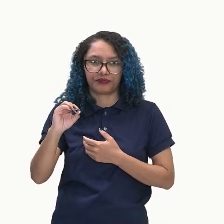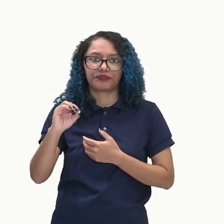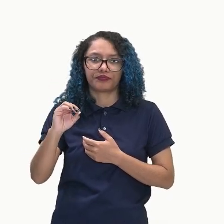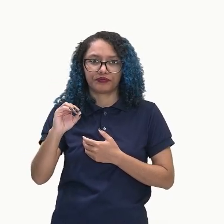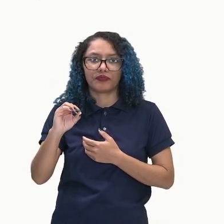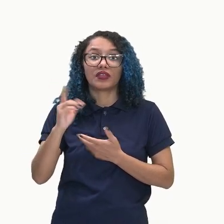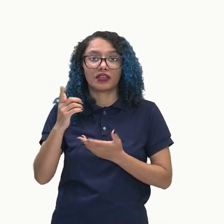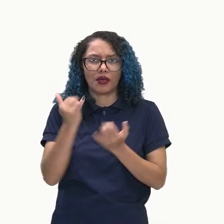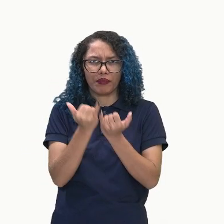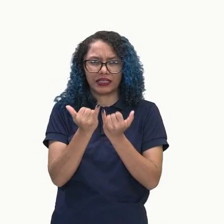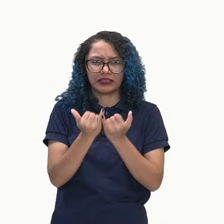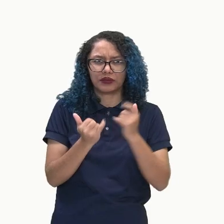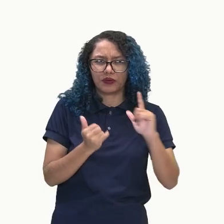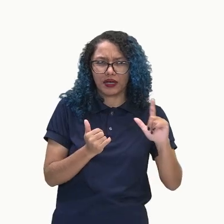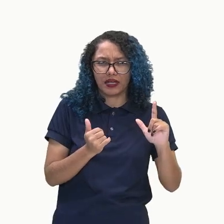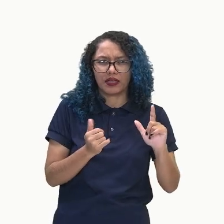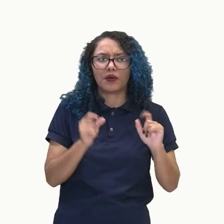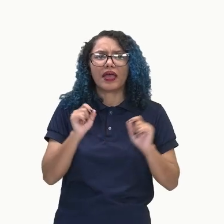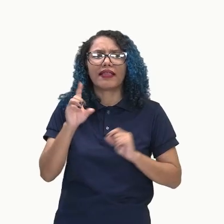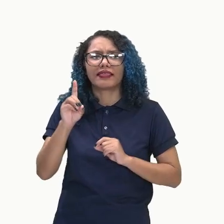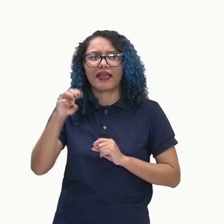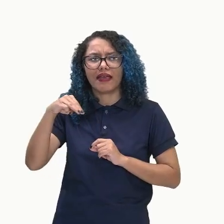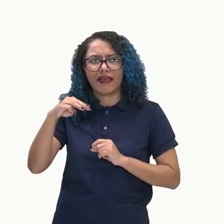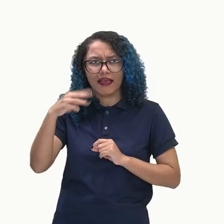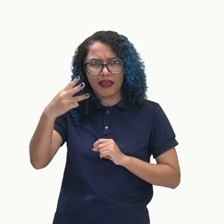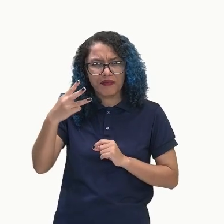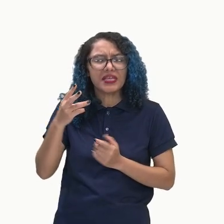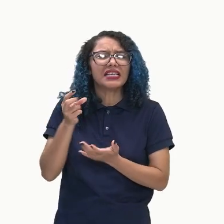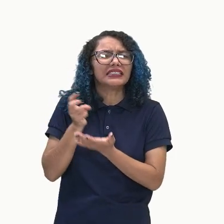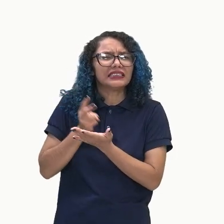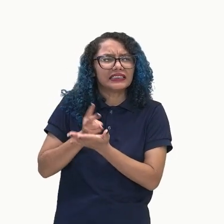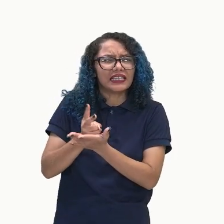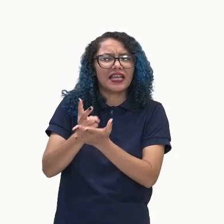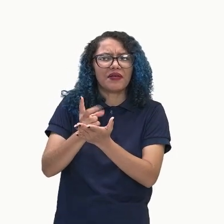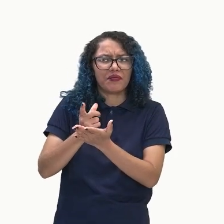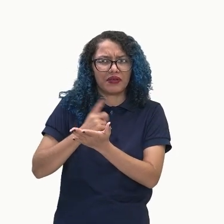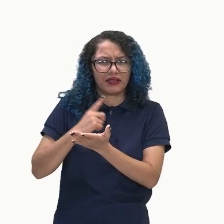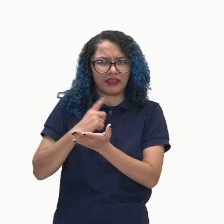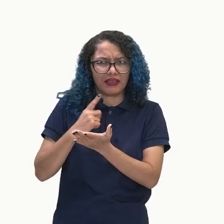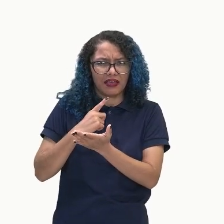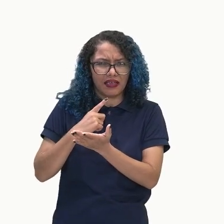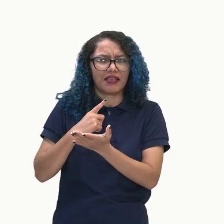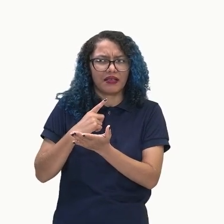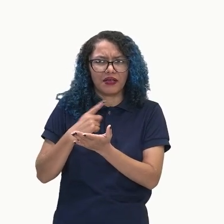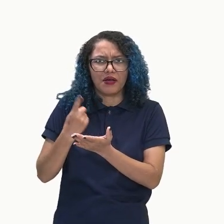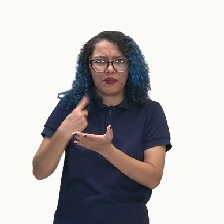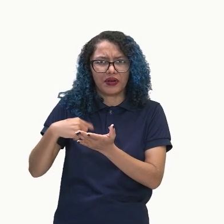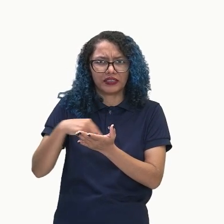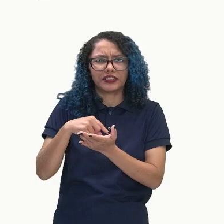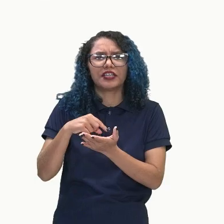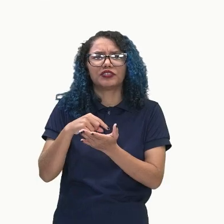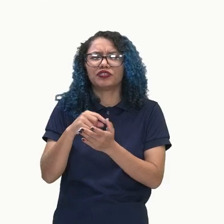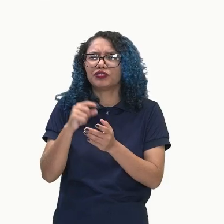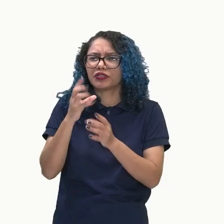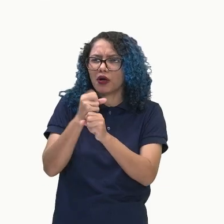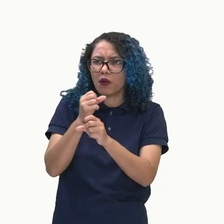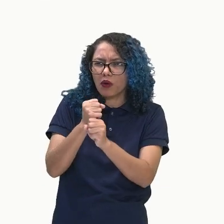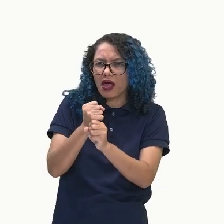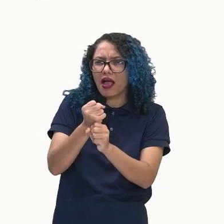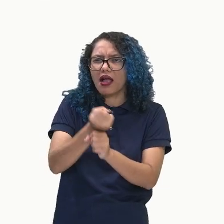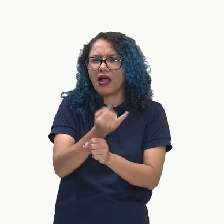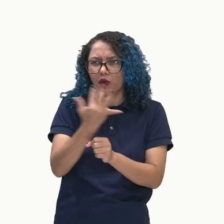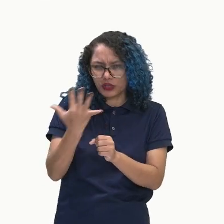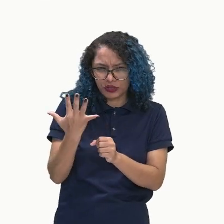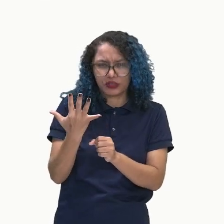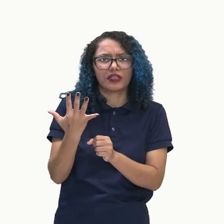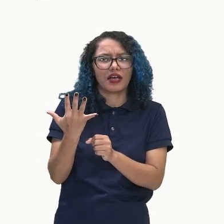decímetro cúbico, ele aparece muito quando se está trabalhando aí com capacidade, tudo bem? É uma unidade